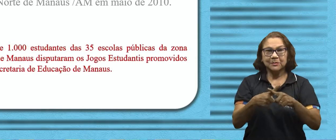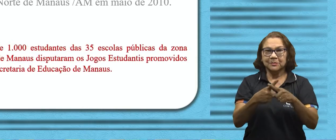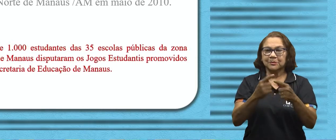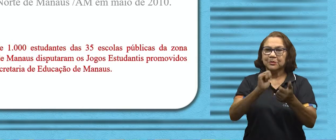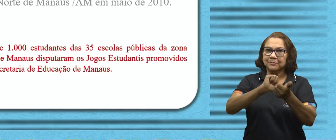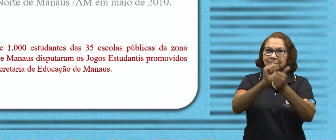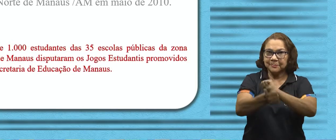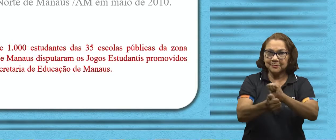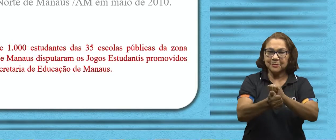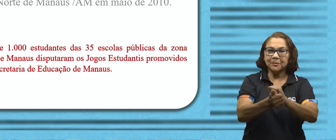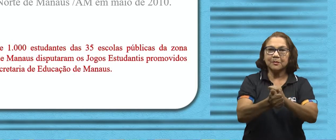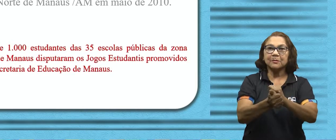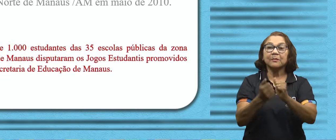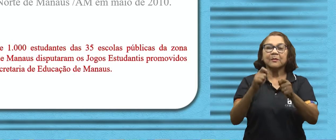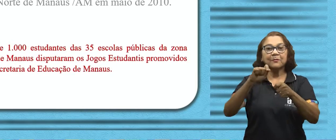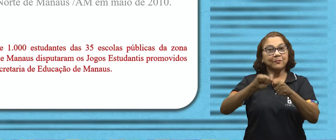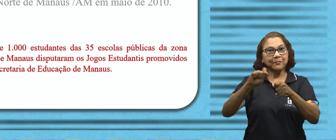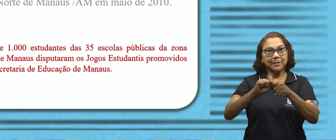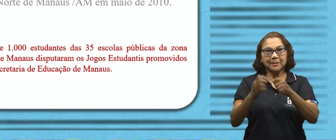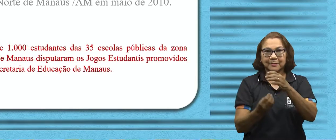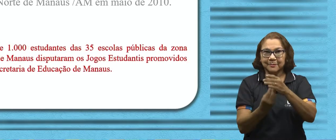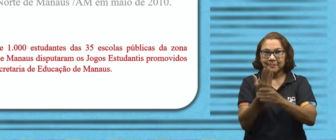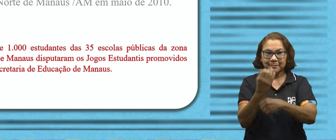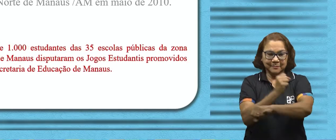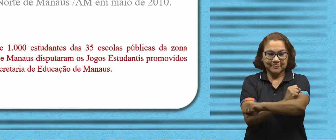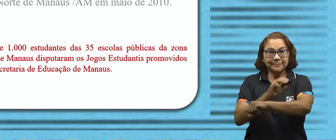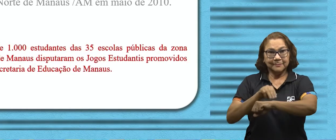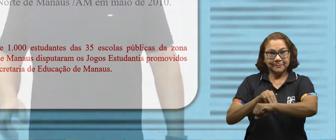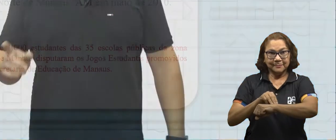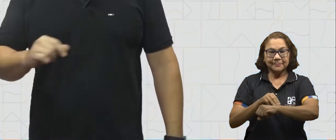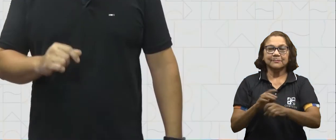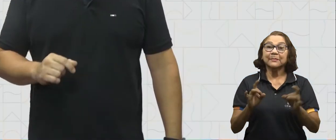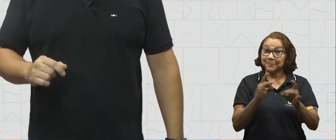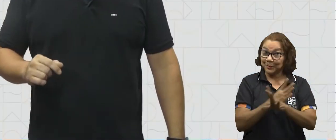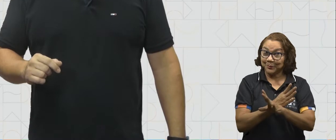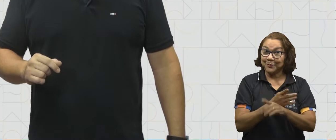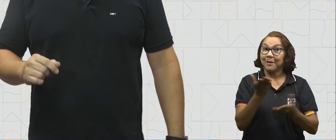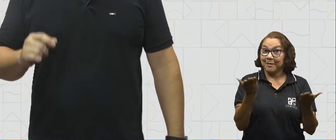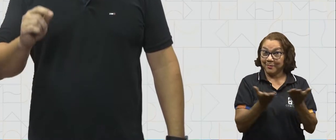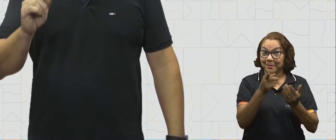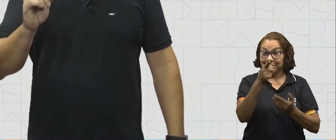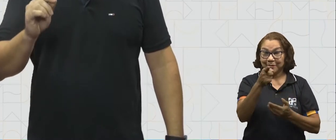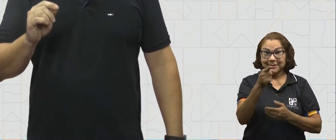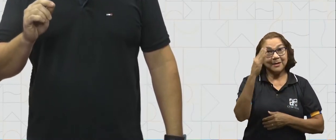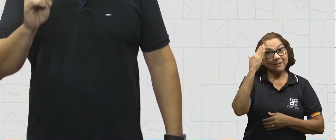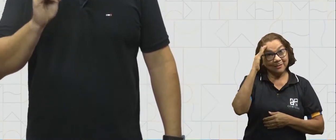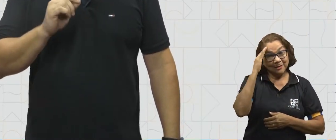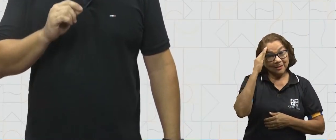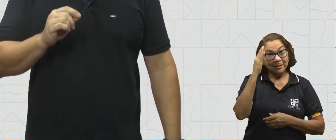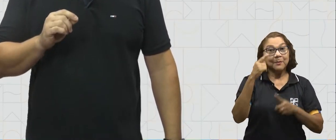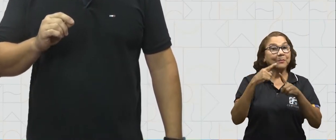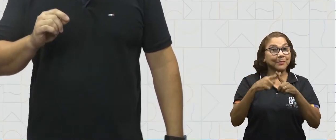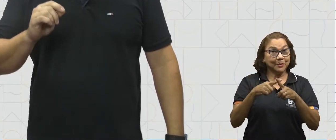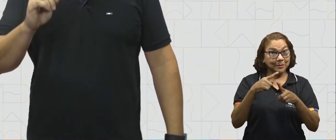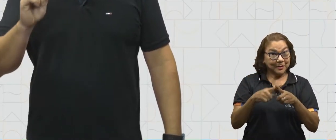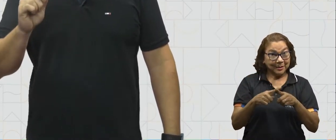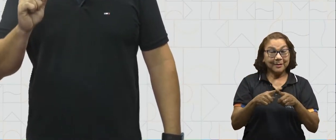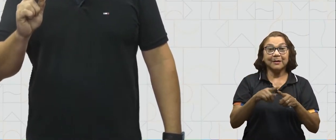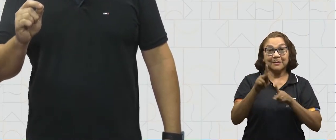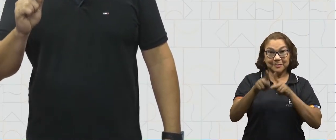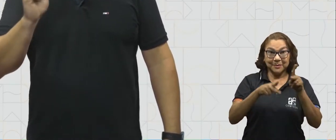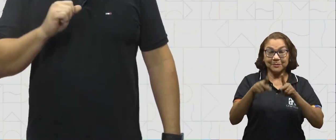jogos estudantis promovidos pela Secretaria de Educação de Manaus. Pronto! Agora você está começando a entender que